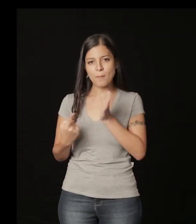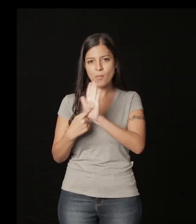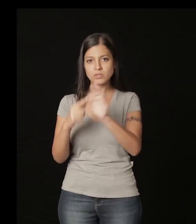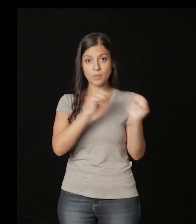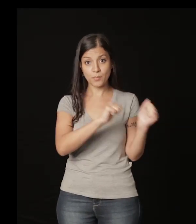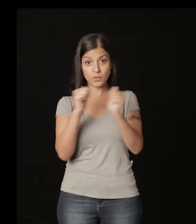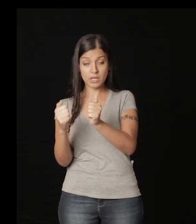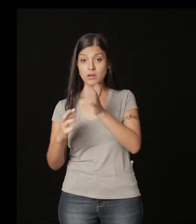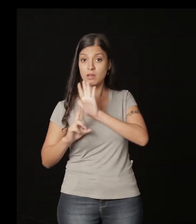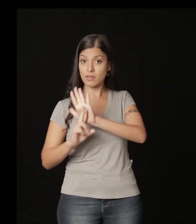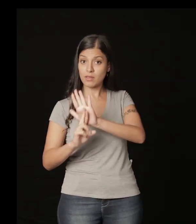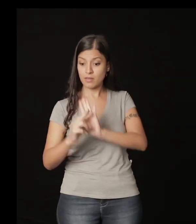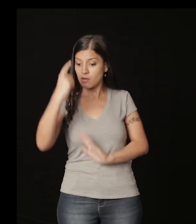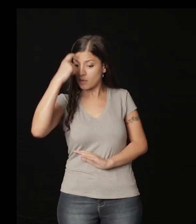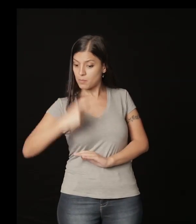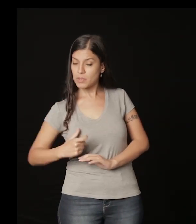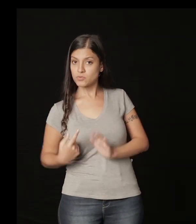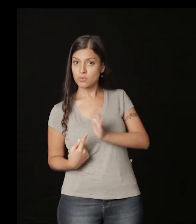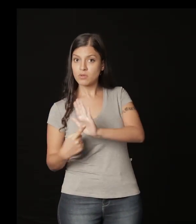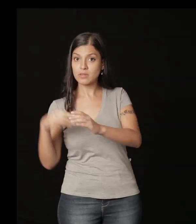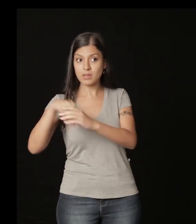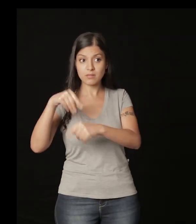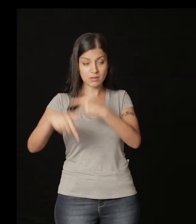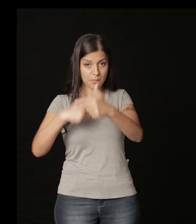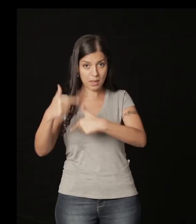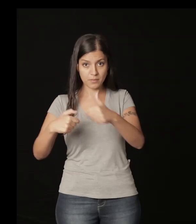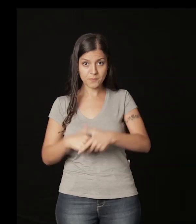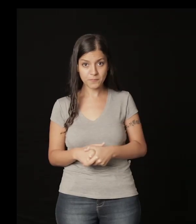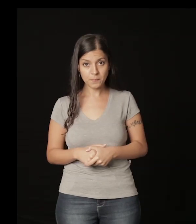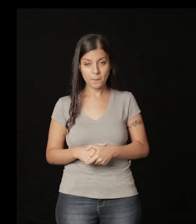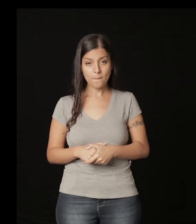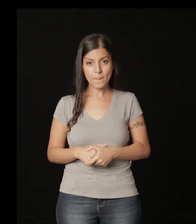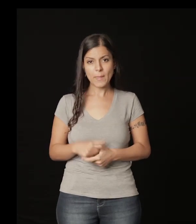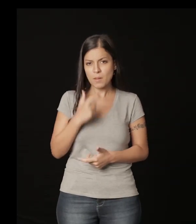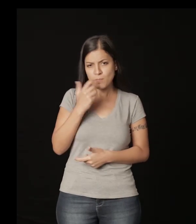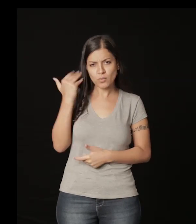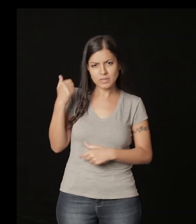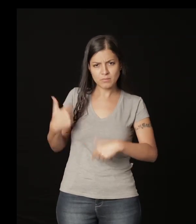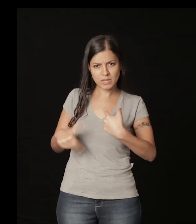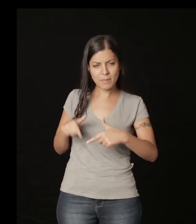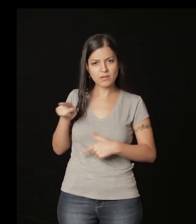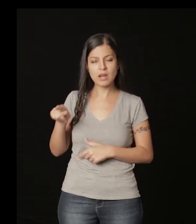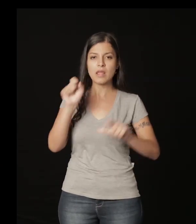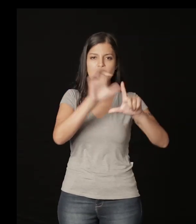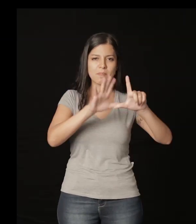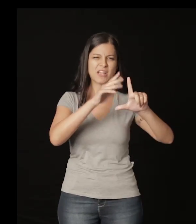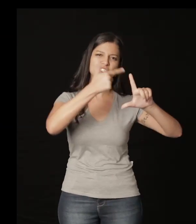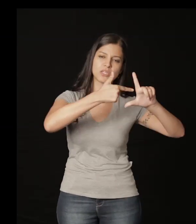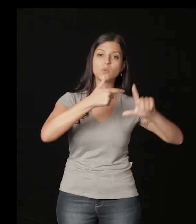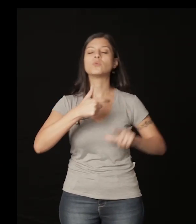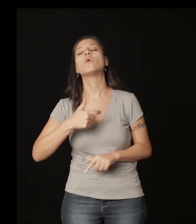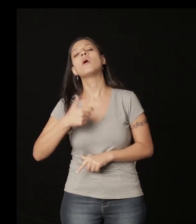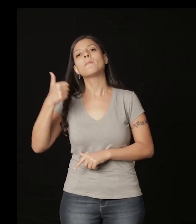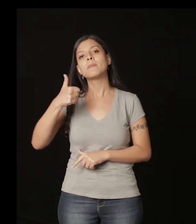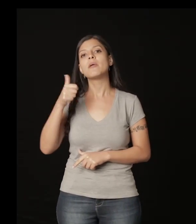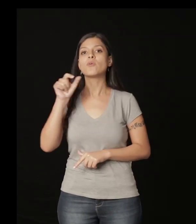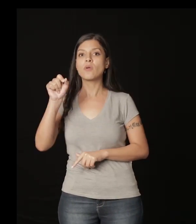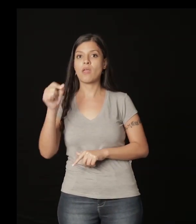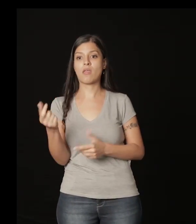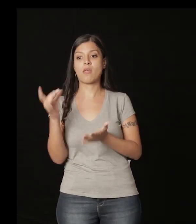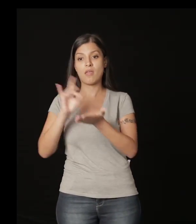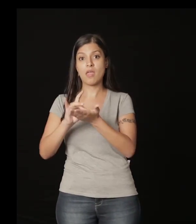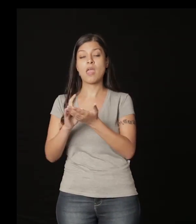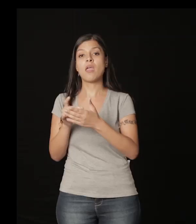direto, que evidenciava o poder e o papel da representação e da pessoa efetuando o trabalho. Em trabalhos mais recentes, a imagem fica em segundo plano,